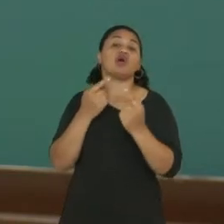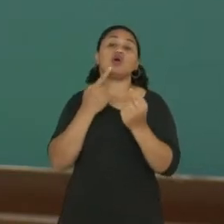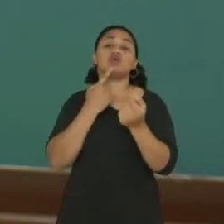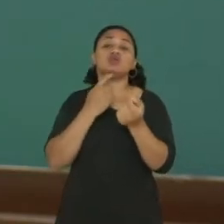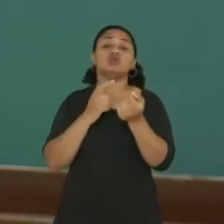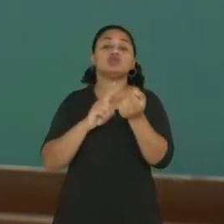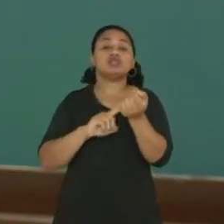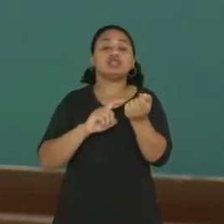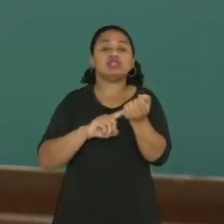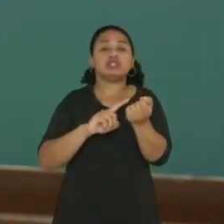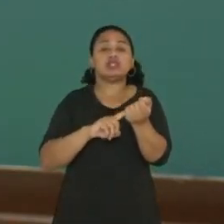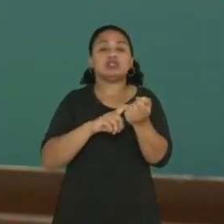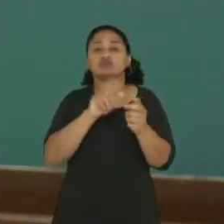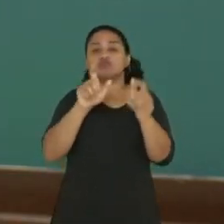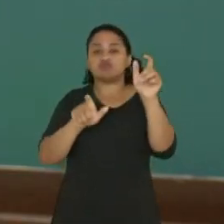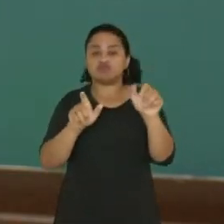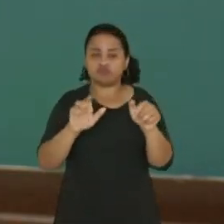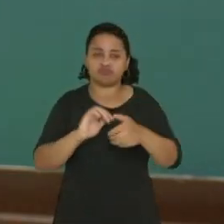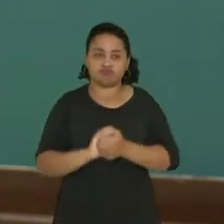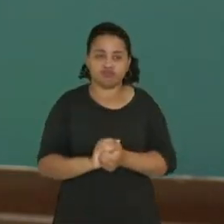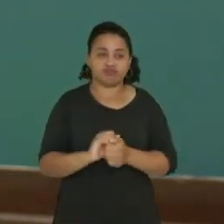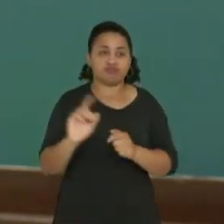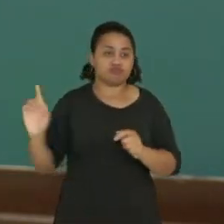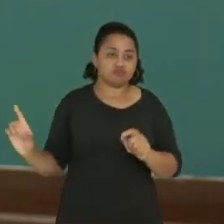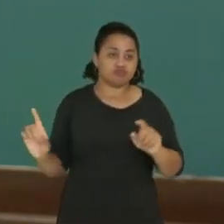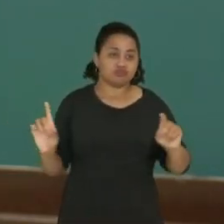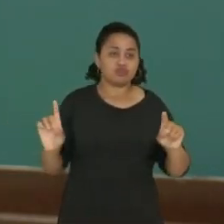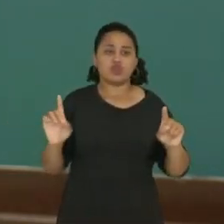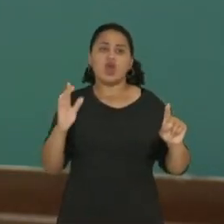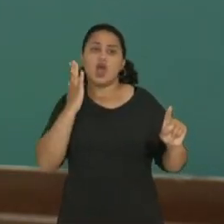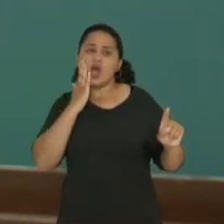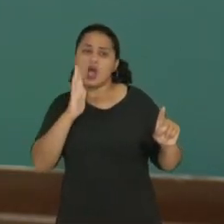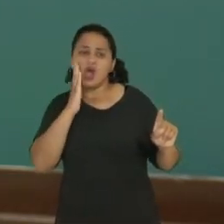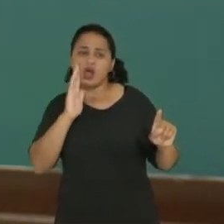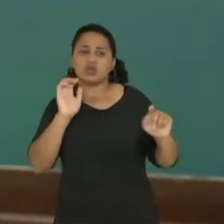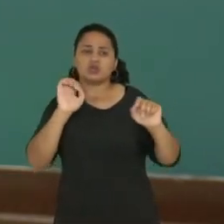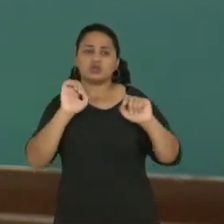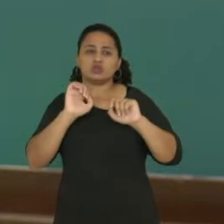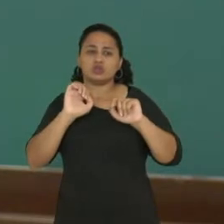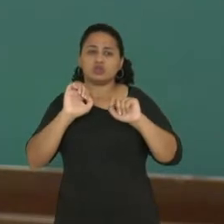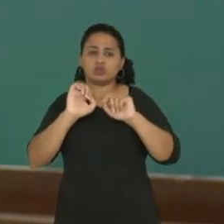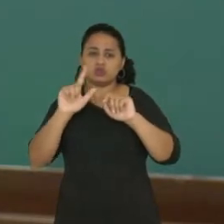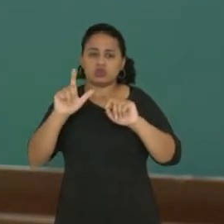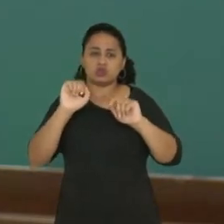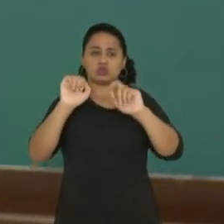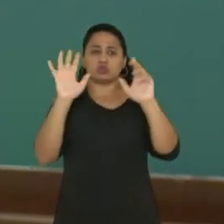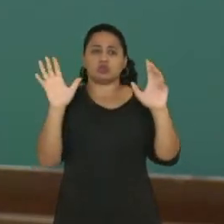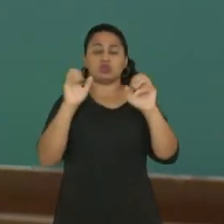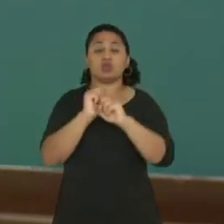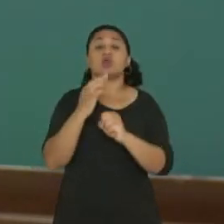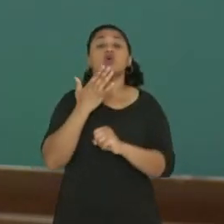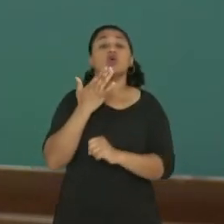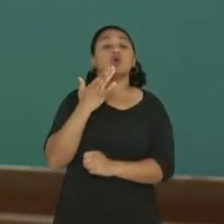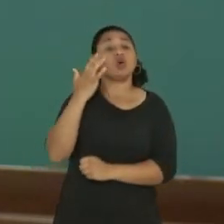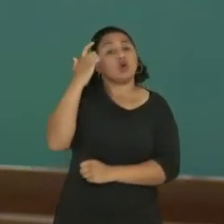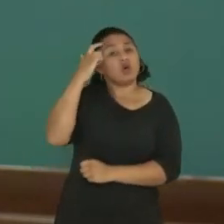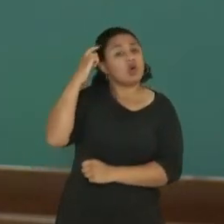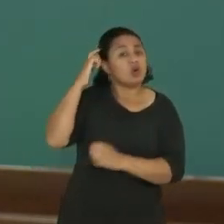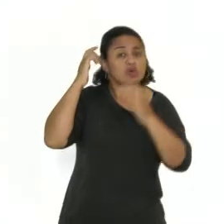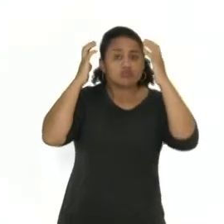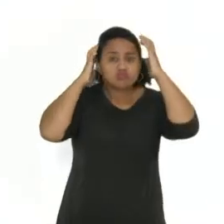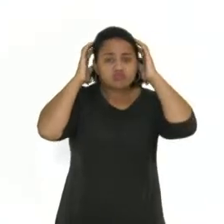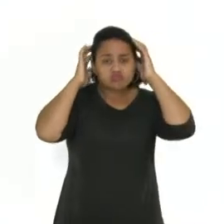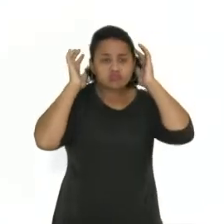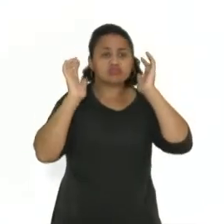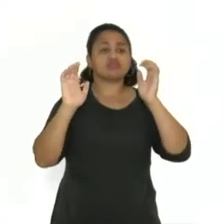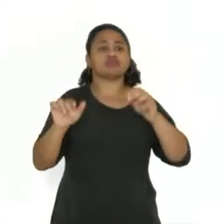indivíduo. Esta parte aqui, ó, em azul mais escuro, está definindo a cor dos cabelos. E essa parte